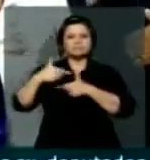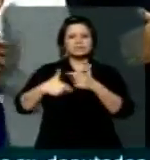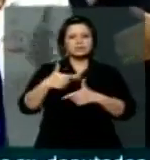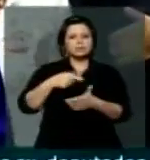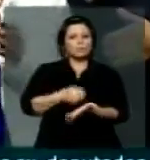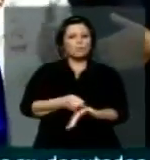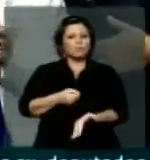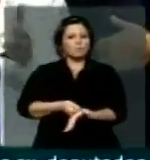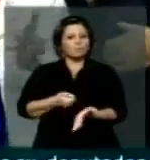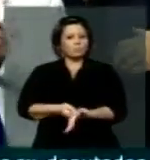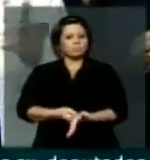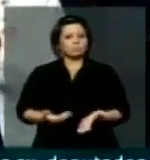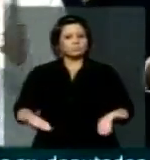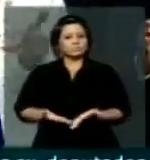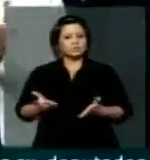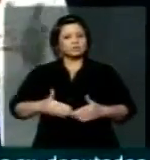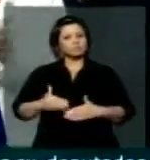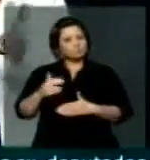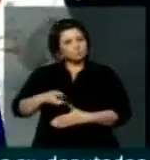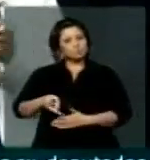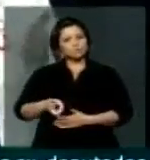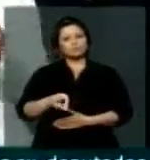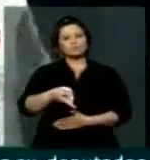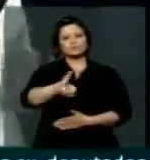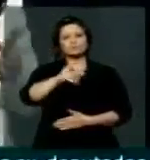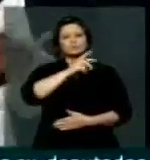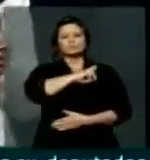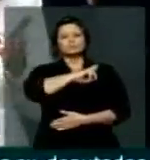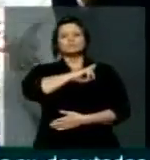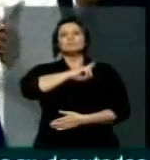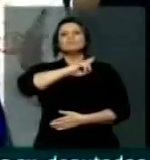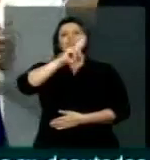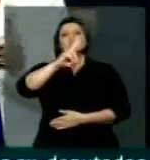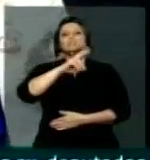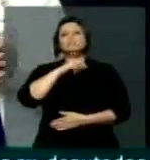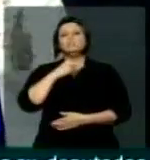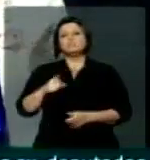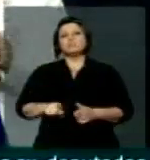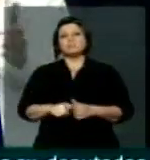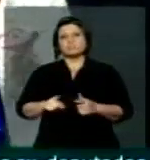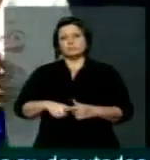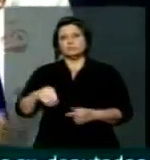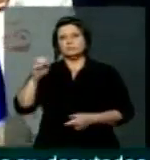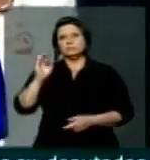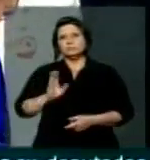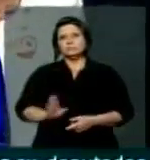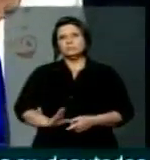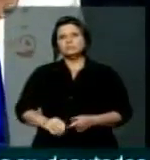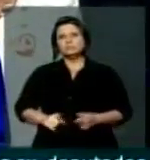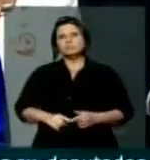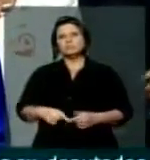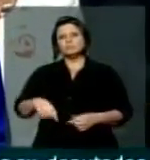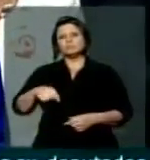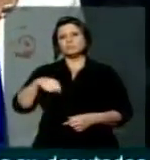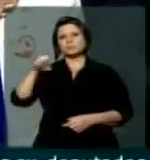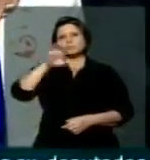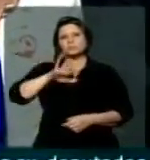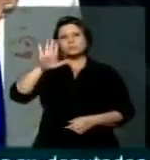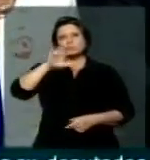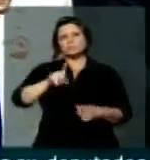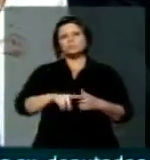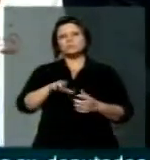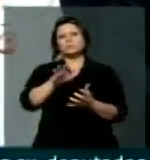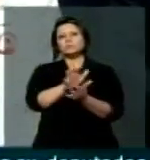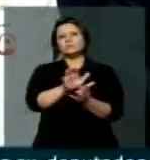essa é a minha obrigação, de levar adiante o legado desse homem e desse brasileiro, desse nordestino,